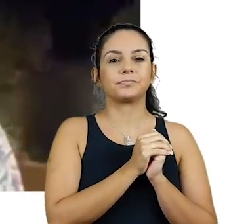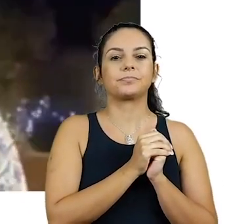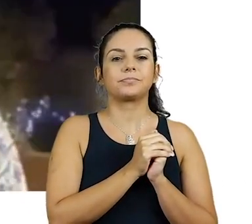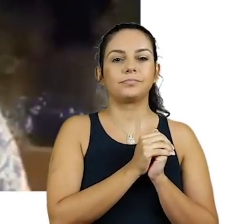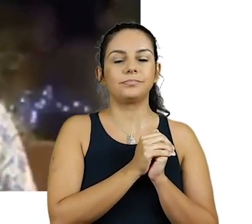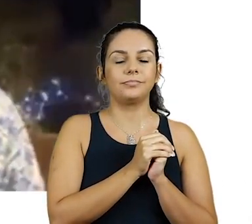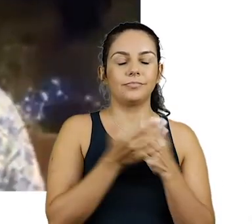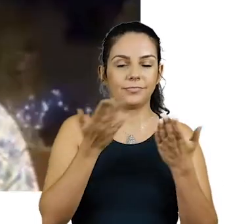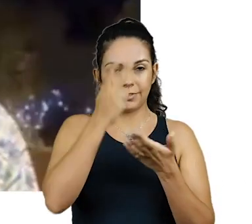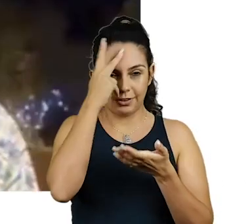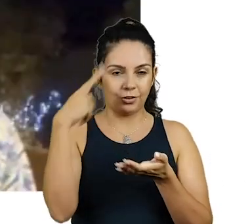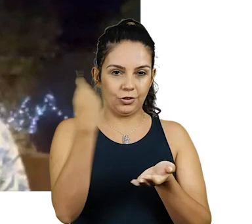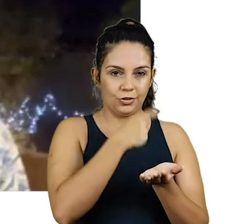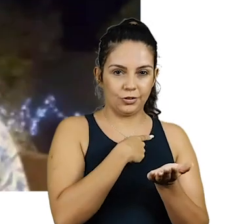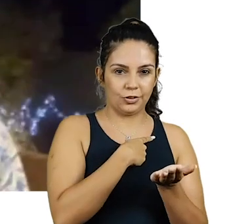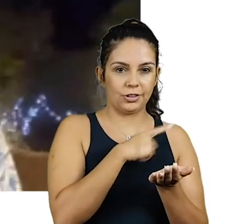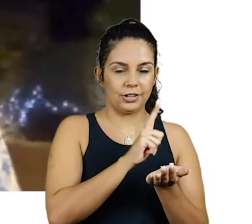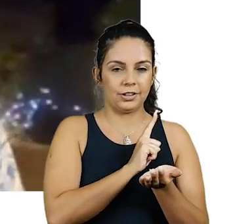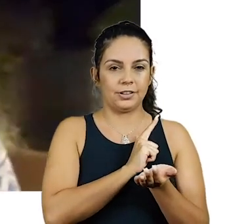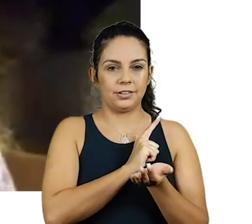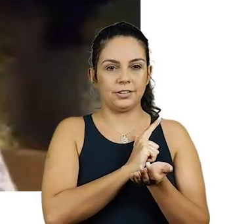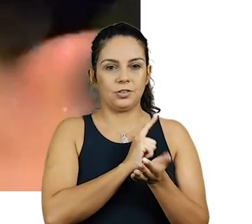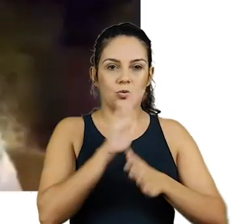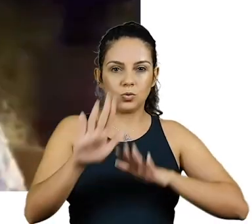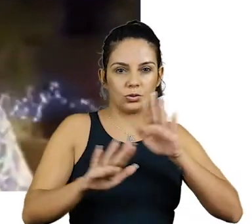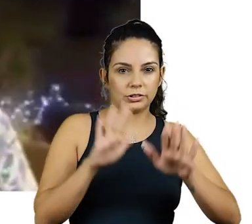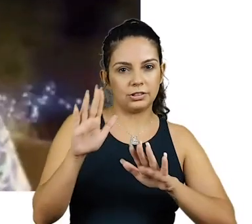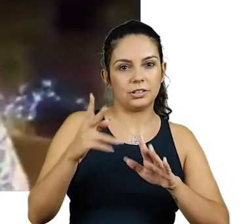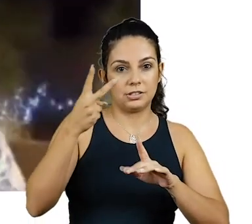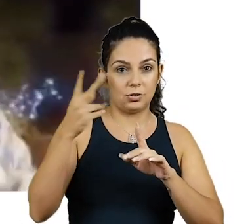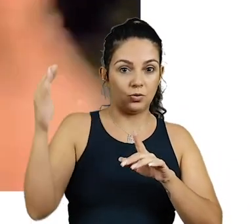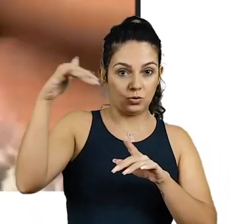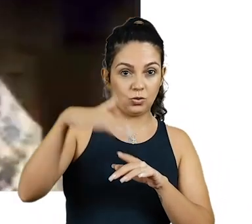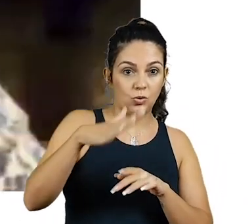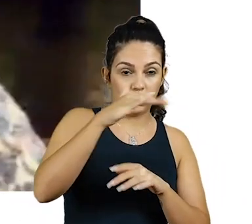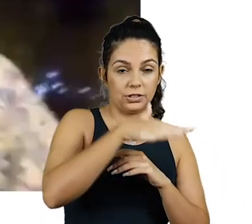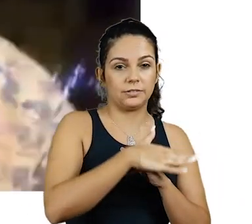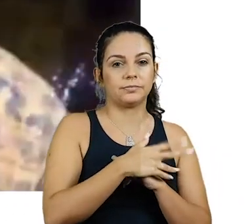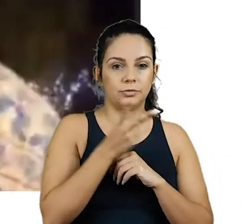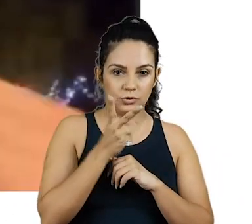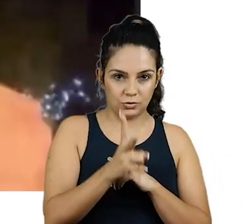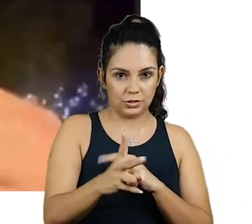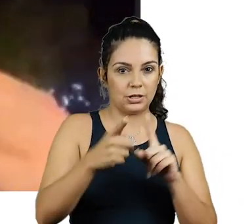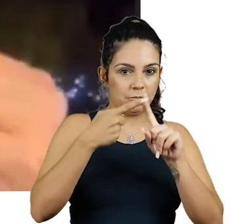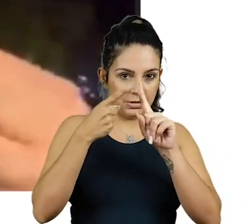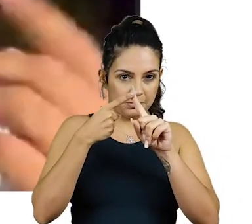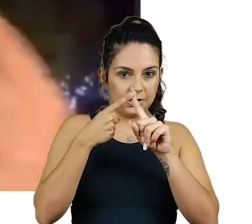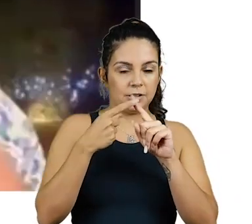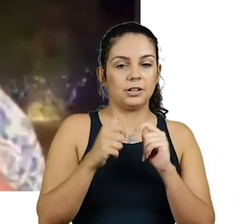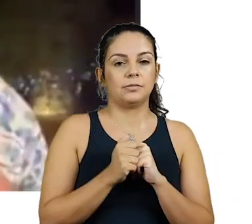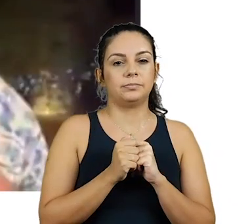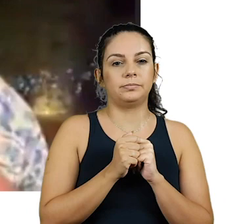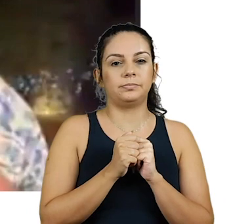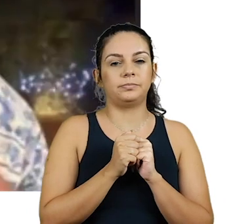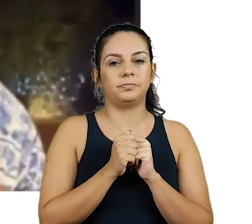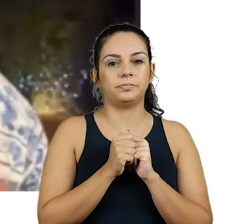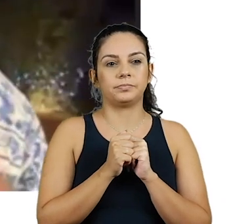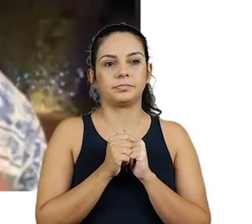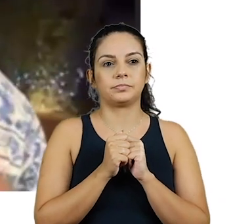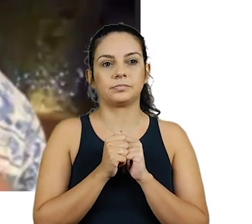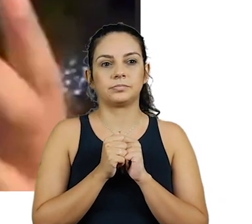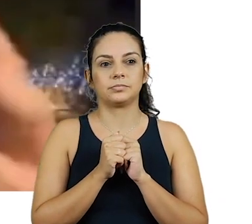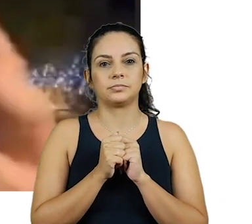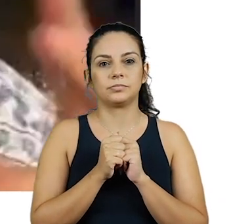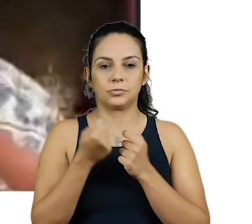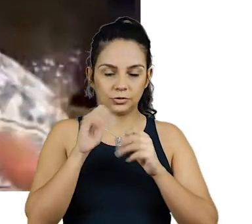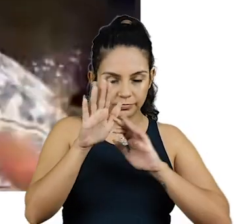pessoas... Agora a gente está até com o cuidado, está até redobrado, porque tem uma segunda onda aí, que na verdade é a continuação da primeira, não é segunda onda, coisa nenhuma, então